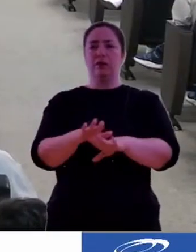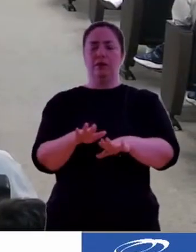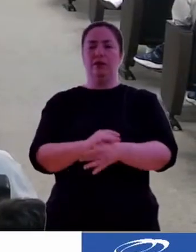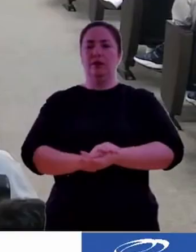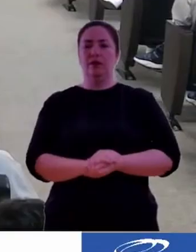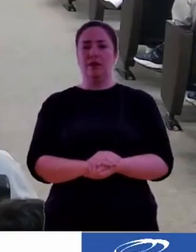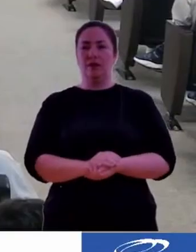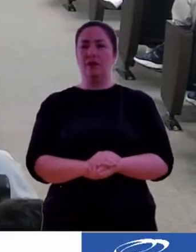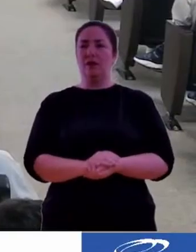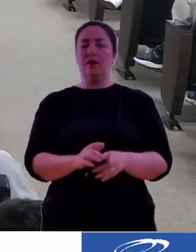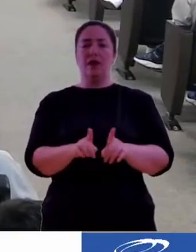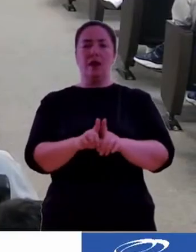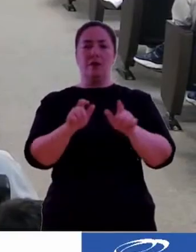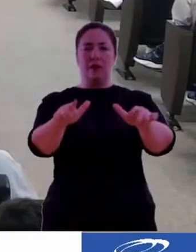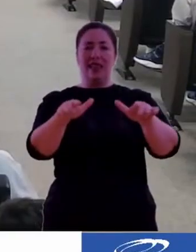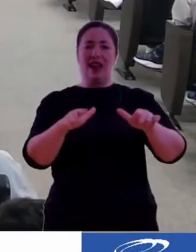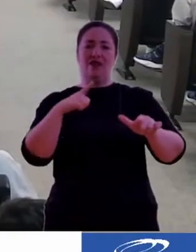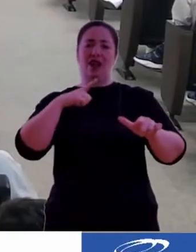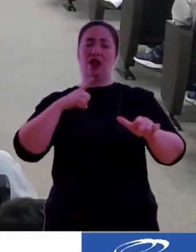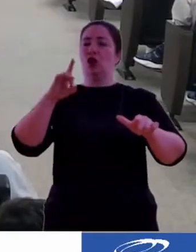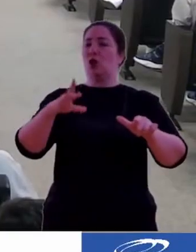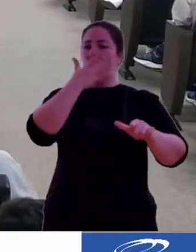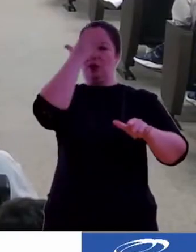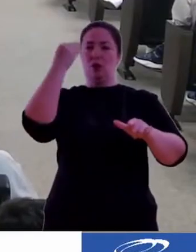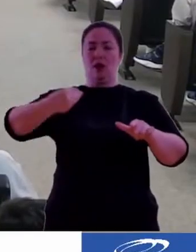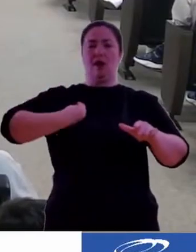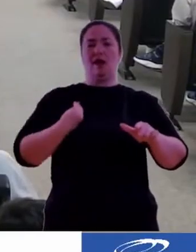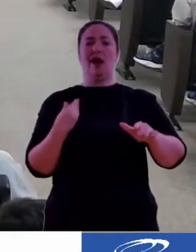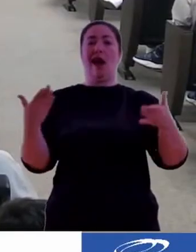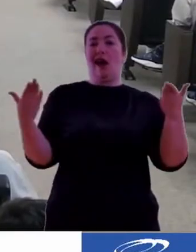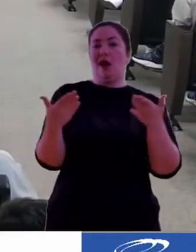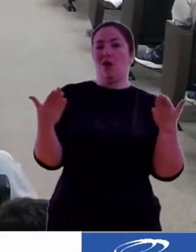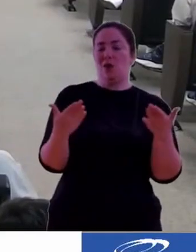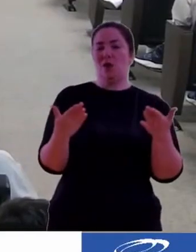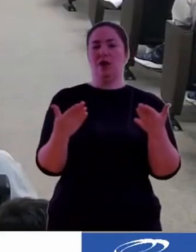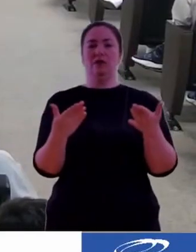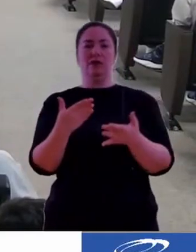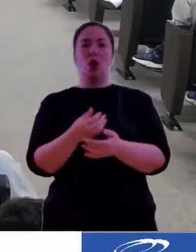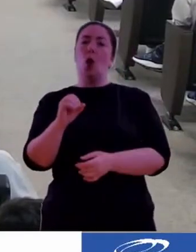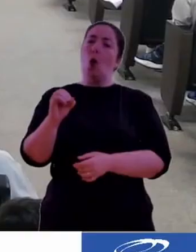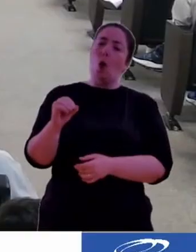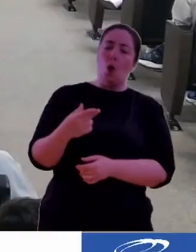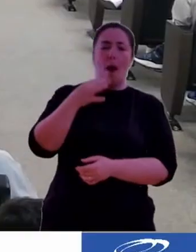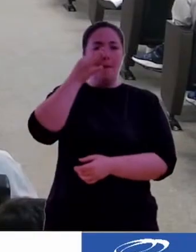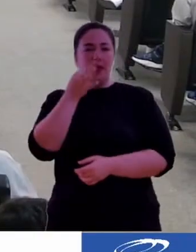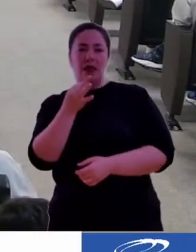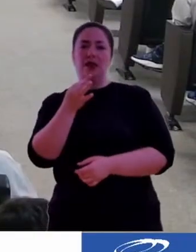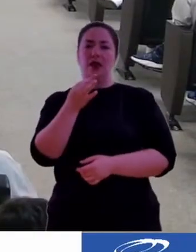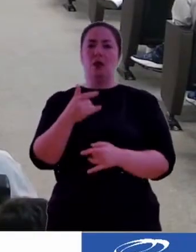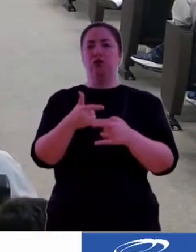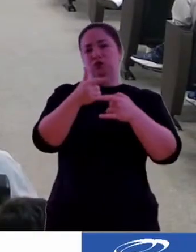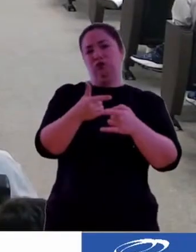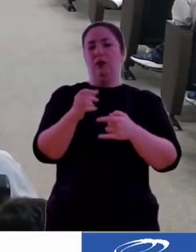certificação de participação será dada apenas aos que estiverem presentes de forma síncrona, presencial ou virtualmente, a pelo menos 4 eventos mensais